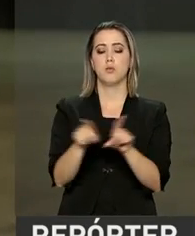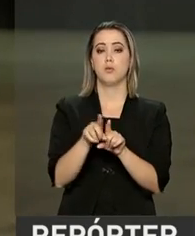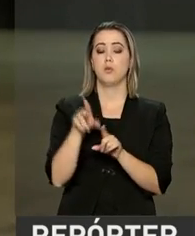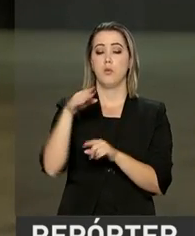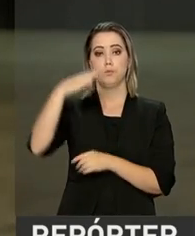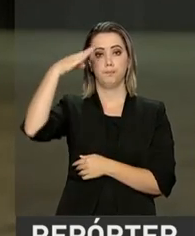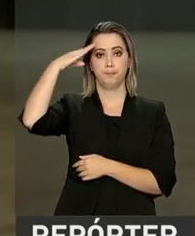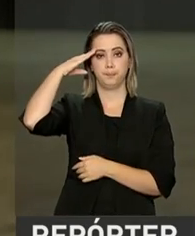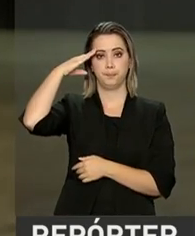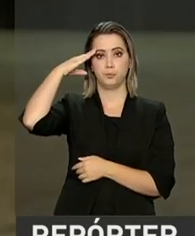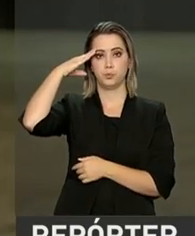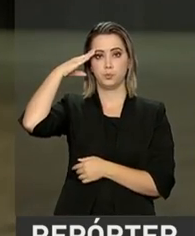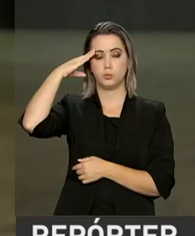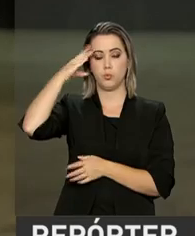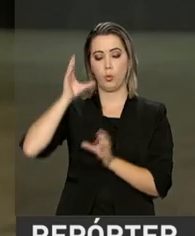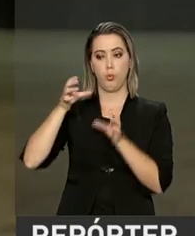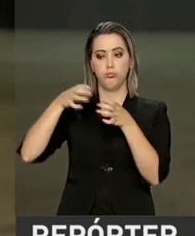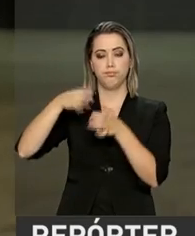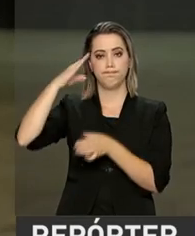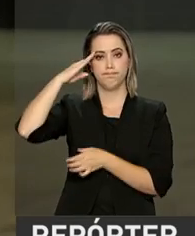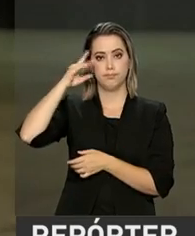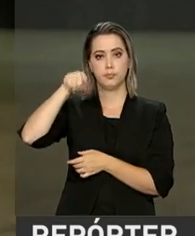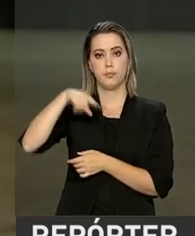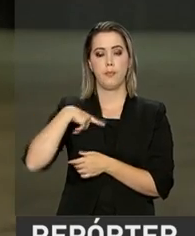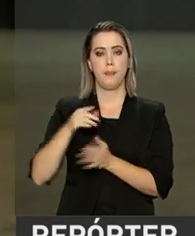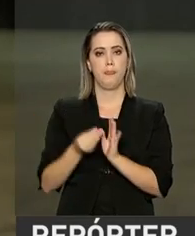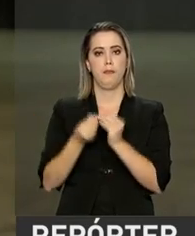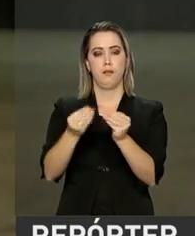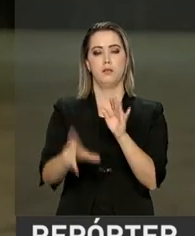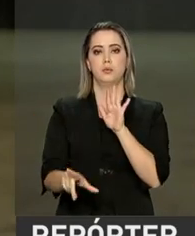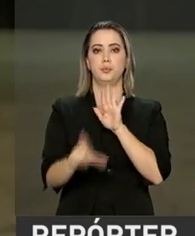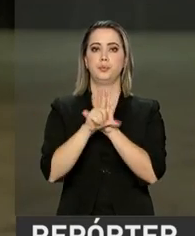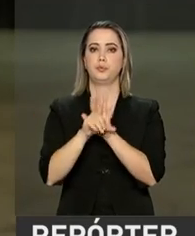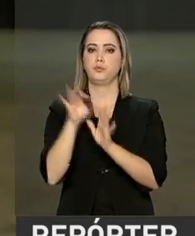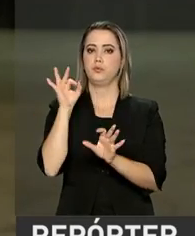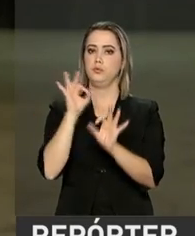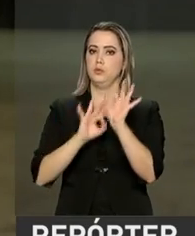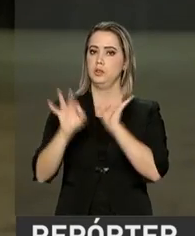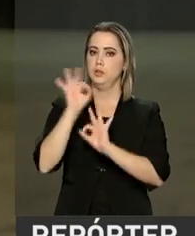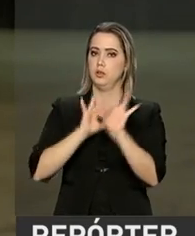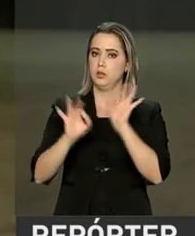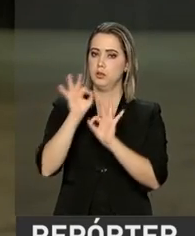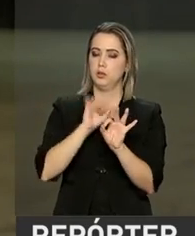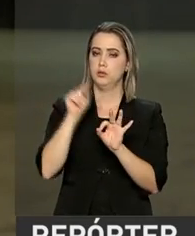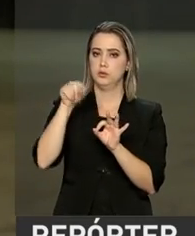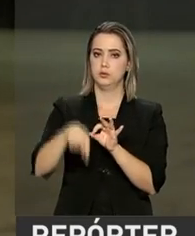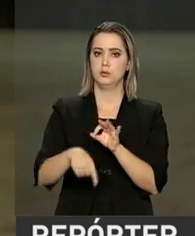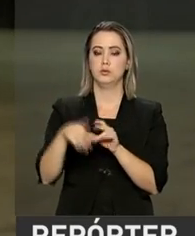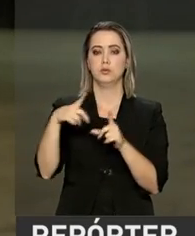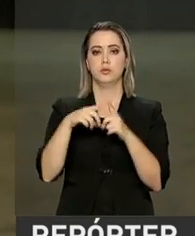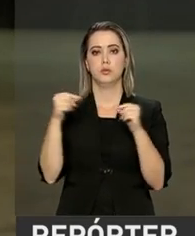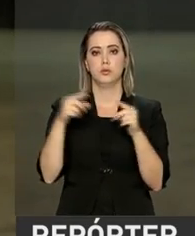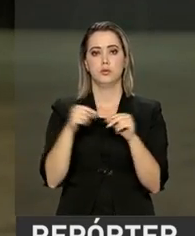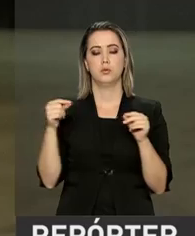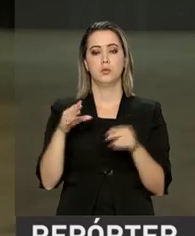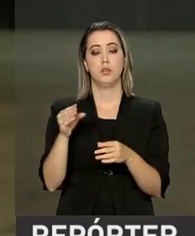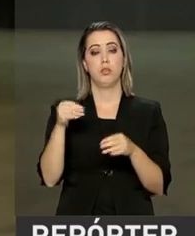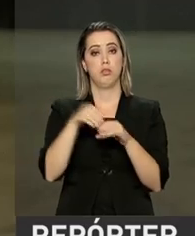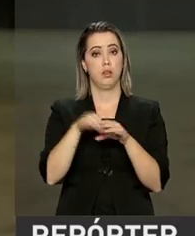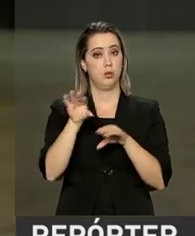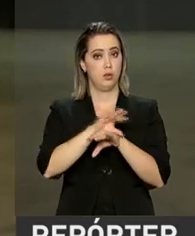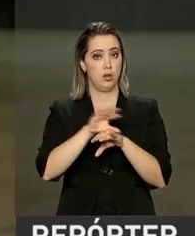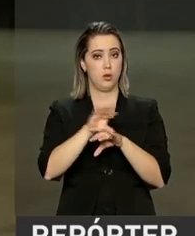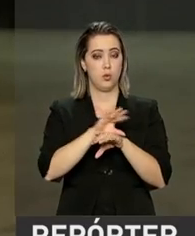uso das tropas federais para garantir a Lei e a ordem aqui em Brasília a Constituição Federal prevê esse tipo de